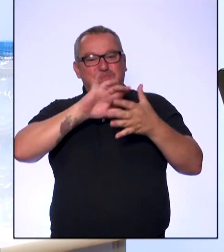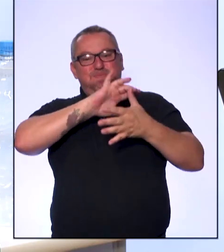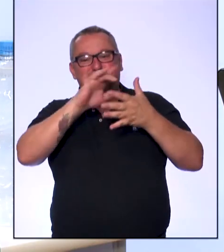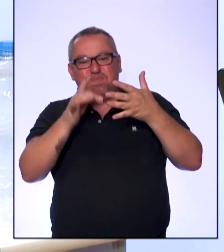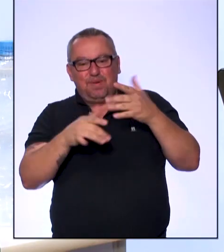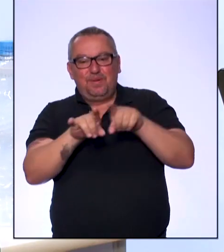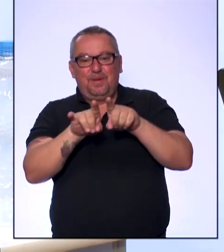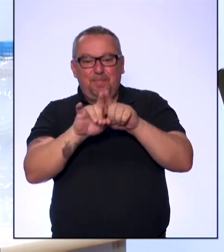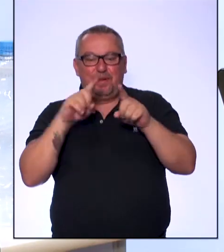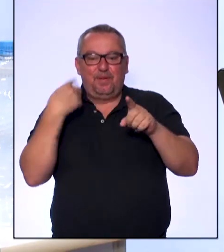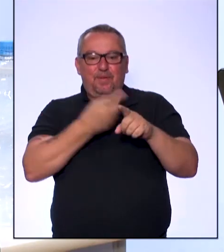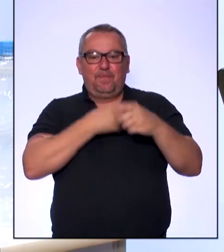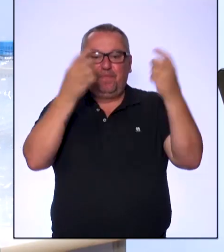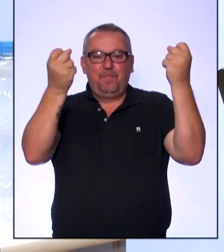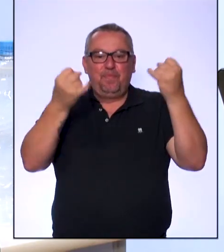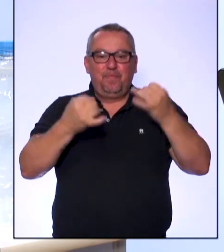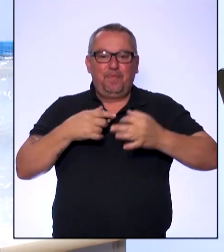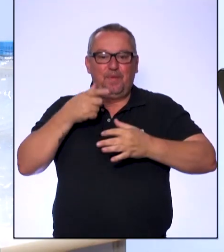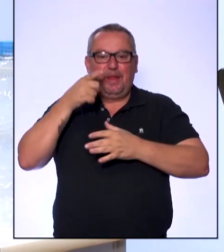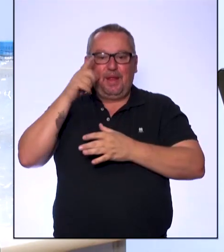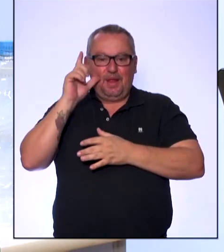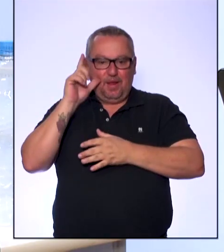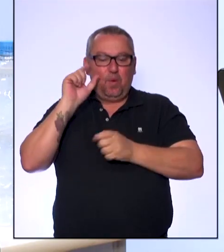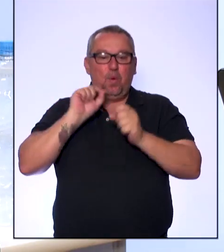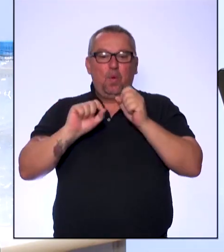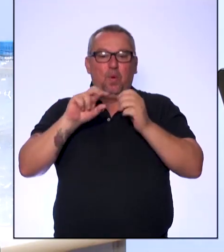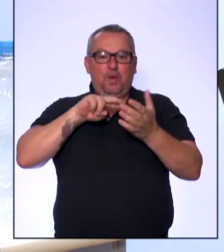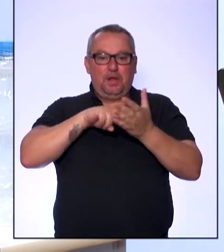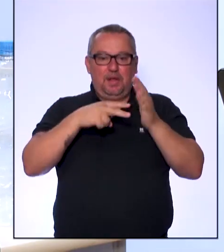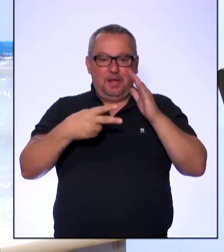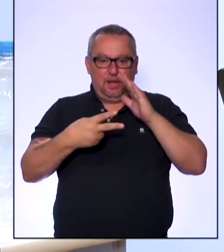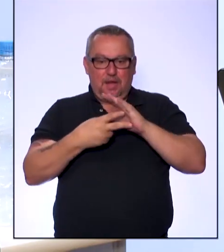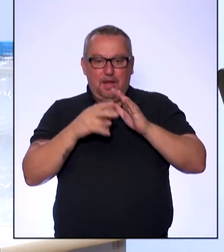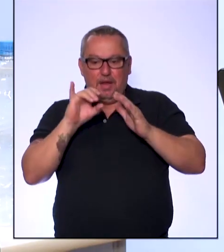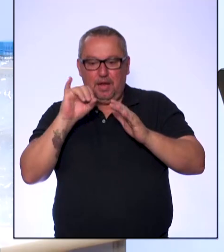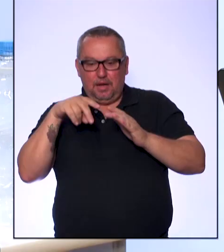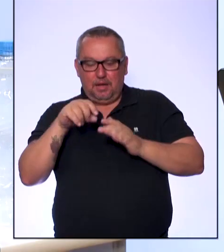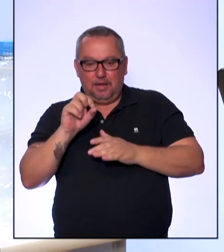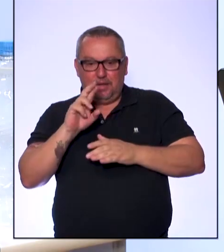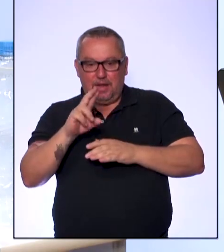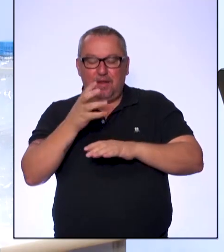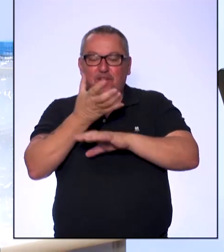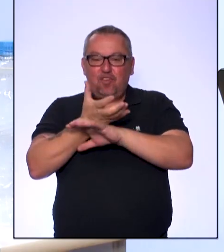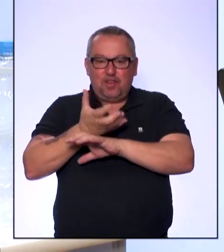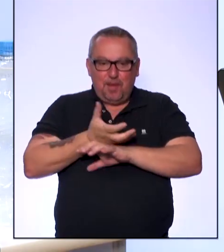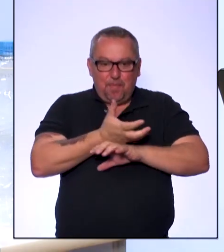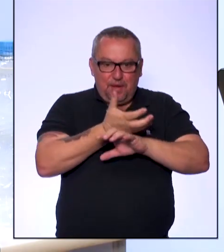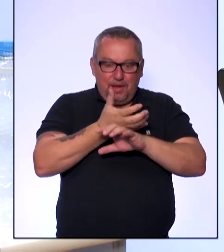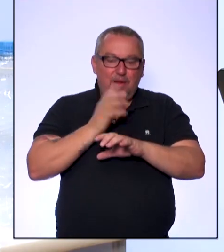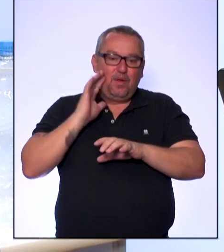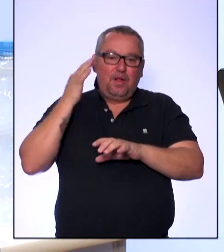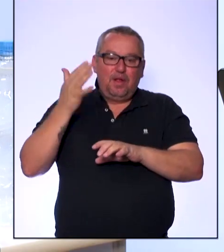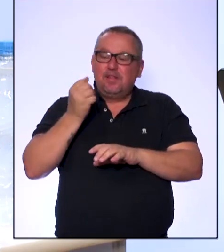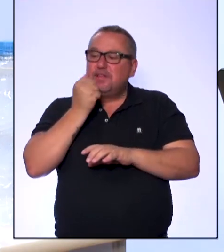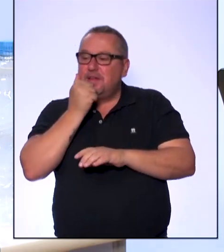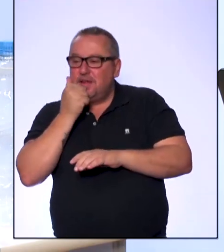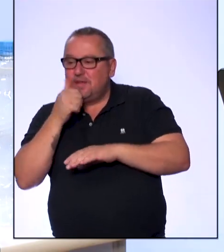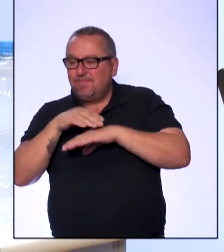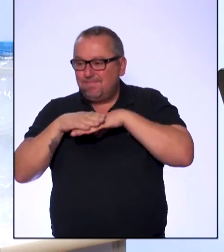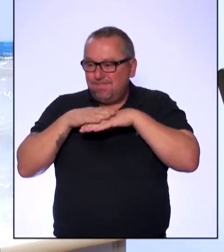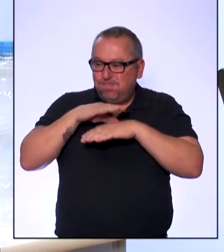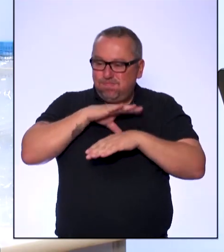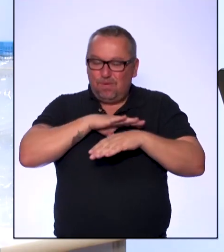interdisciplinaridade? Nós explicamos ontem. O que significa? Que é quando as disciplinas conversam, certo?